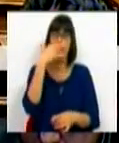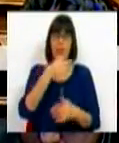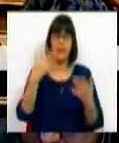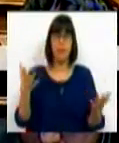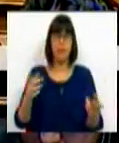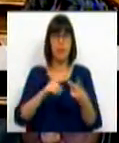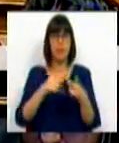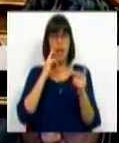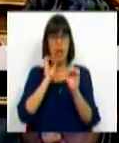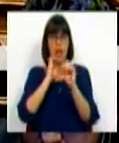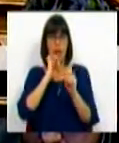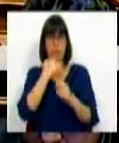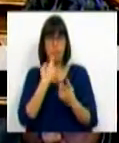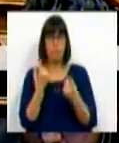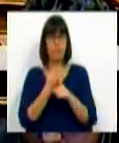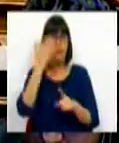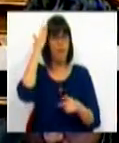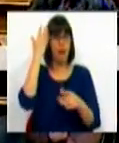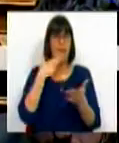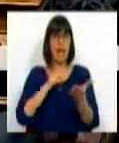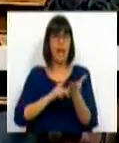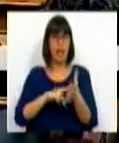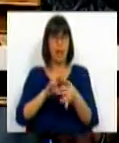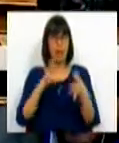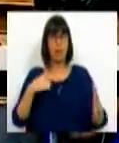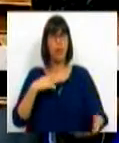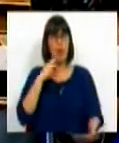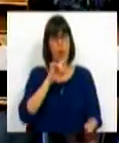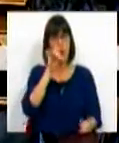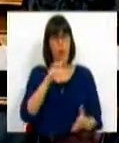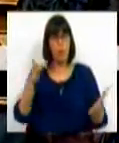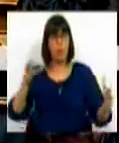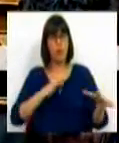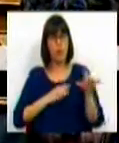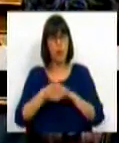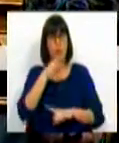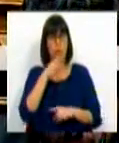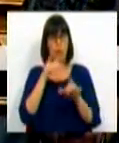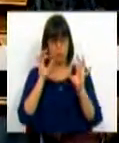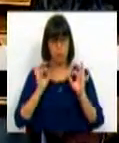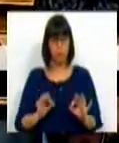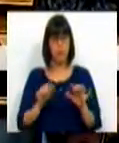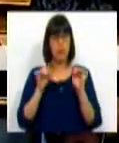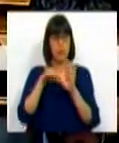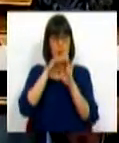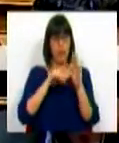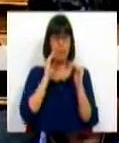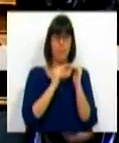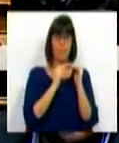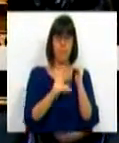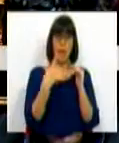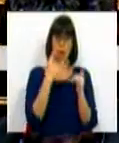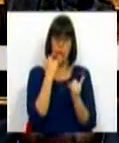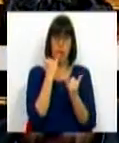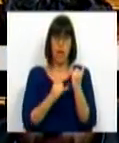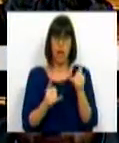credibilidade, de mistificação, de previsões irrealistas. Eu pergunto, senhores deputados, é certo que este programa de estabilidade tem